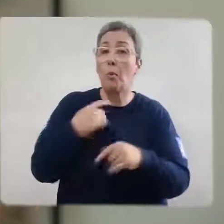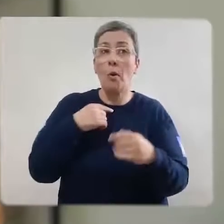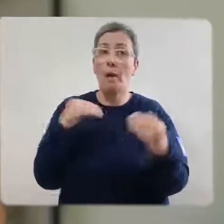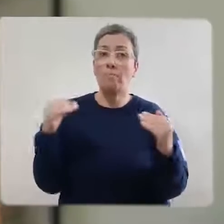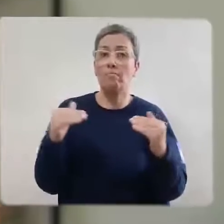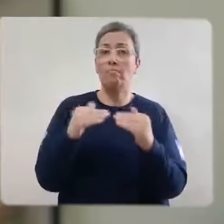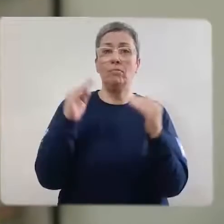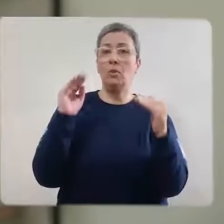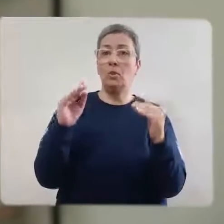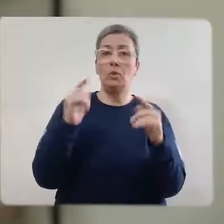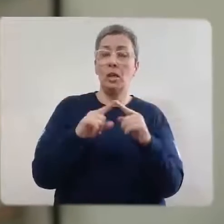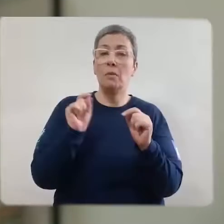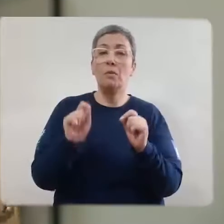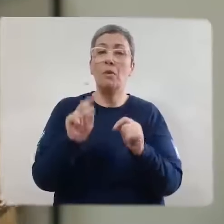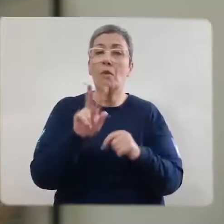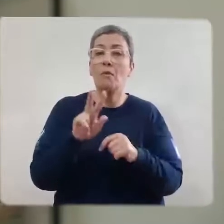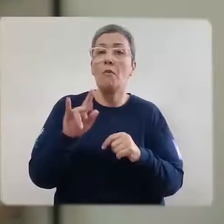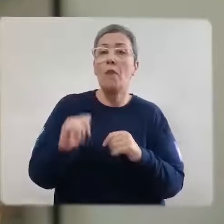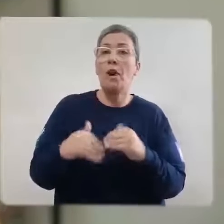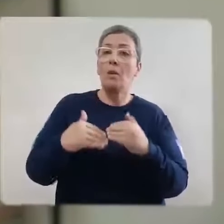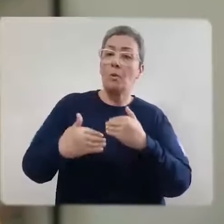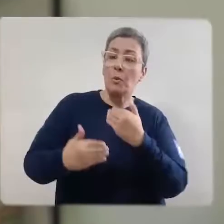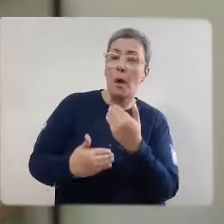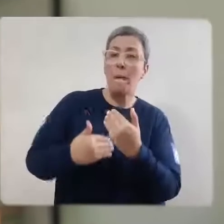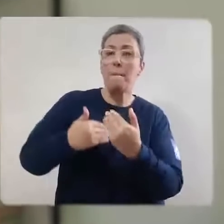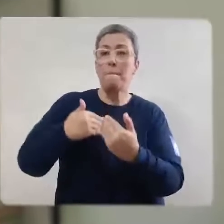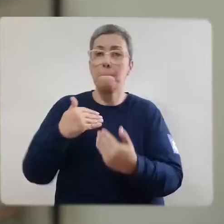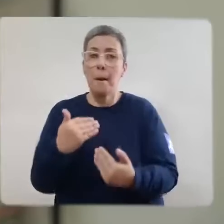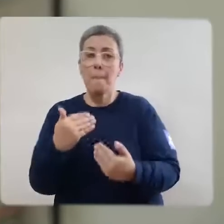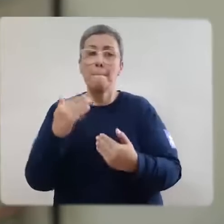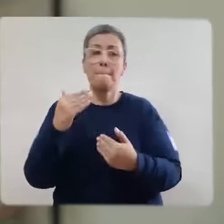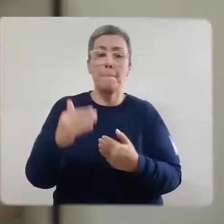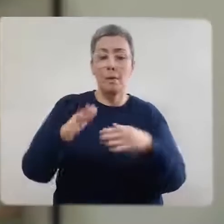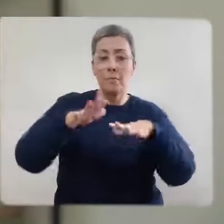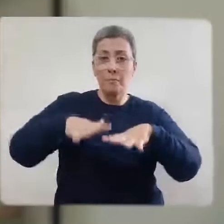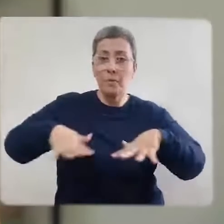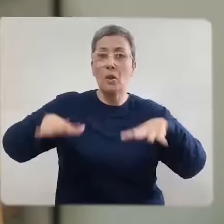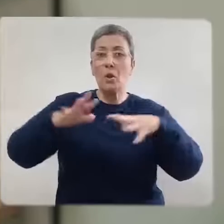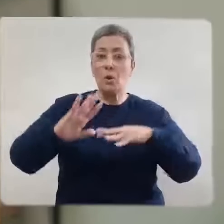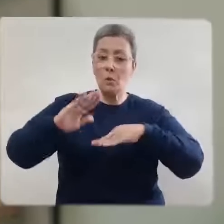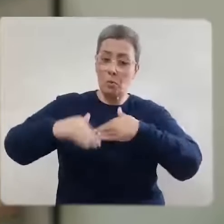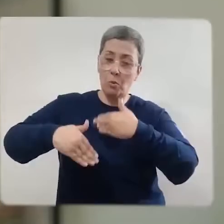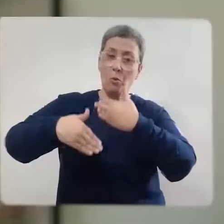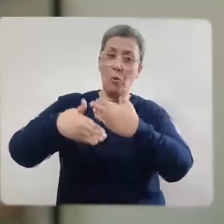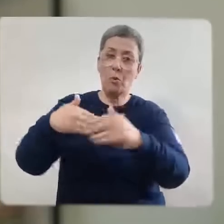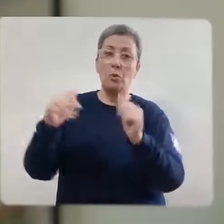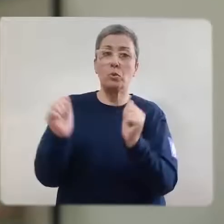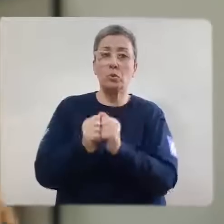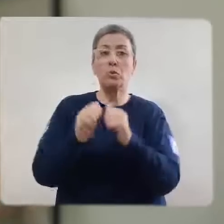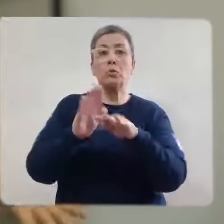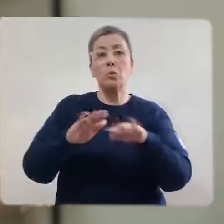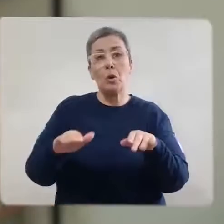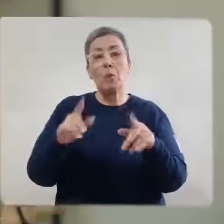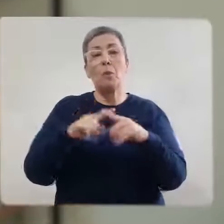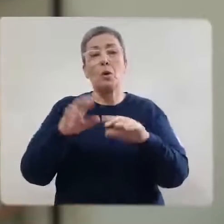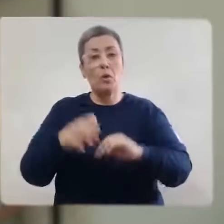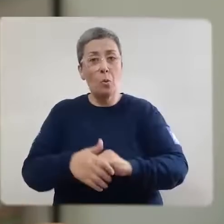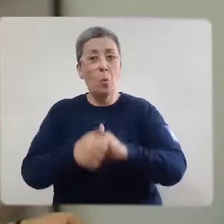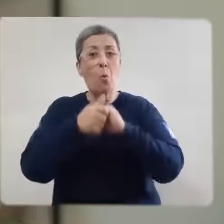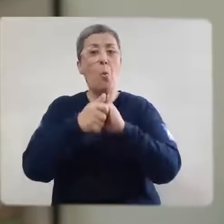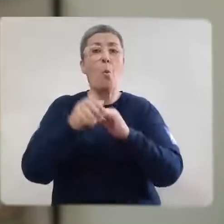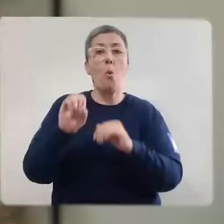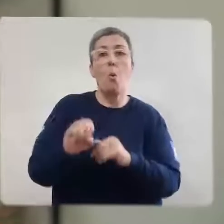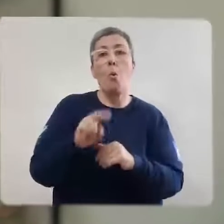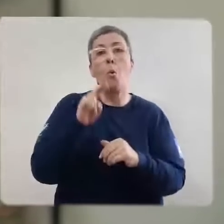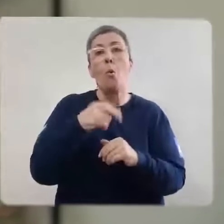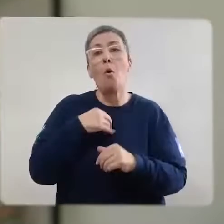adequado para... Nós vamos adequando o ambiente e caminhando com essa criança, seja de mãos